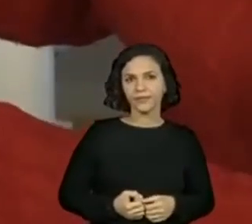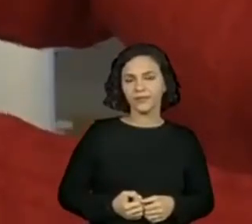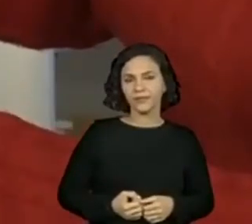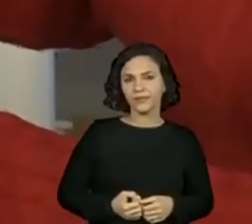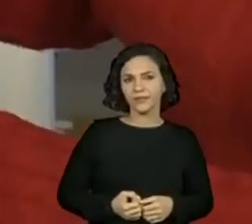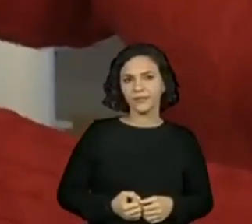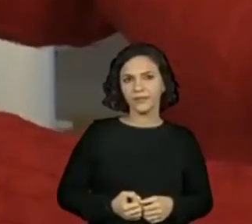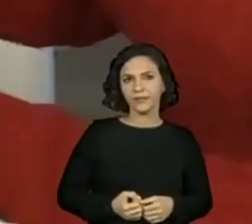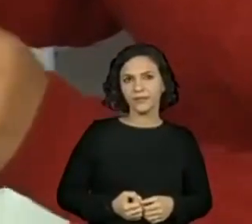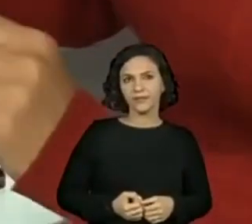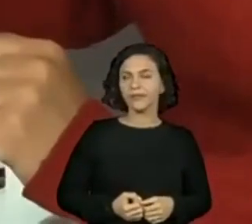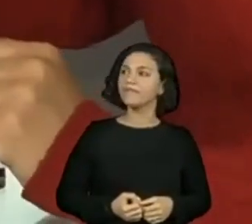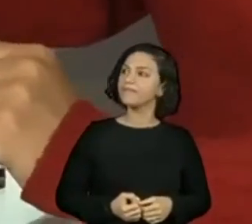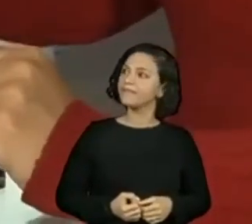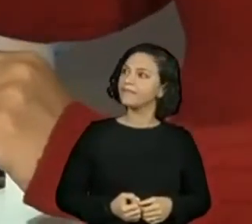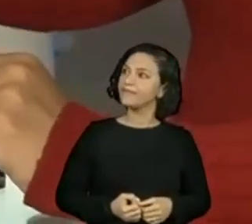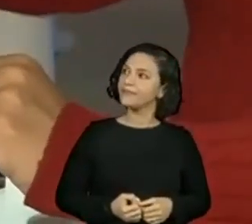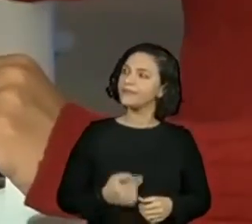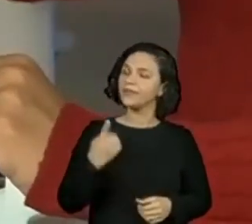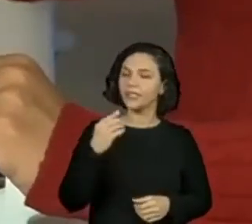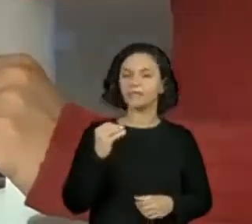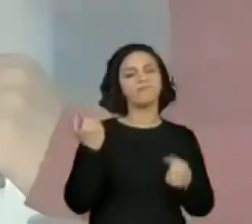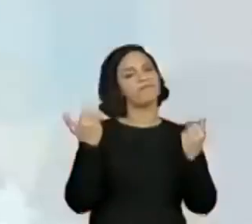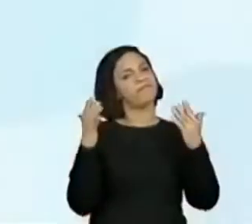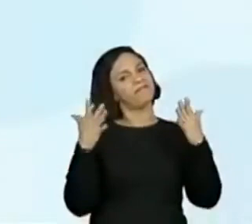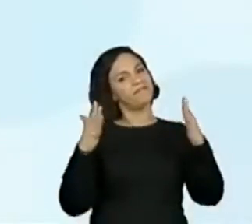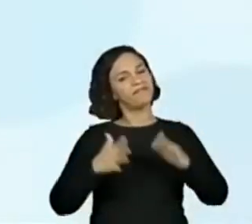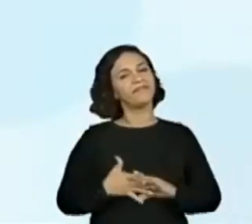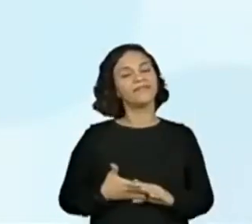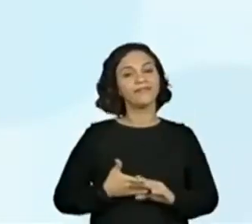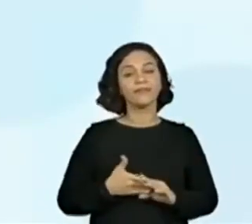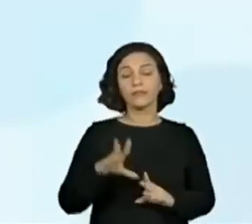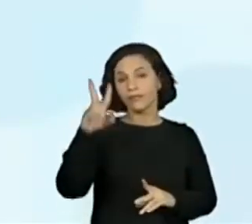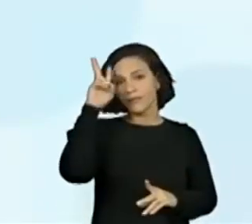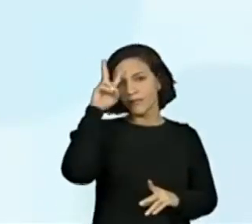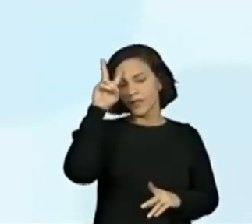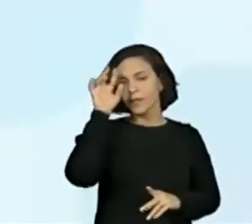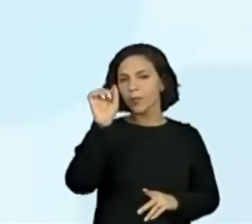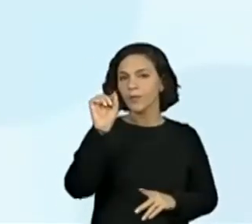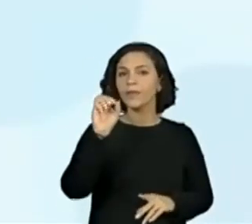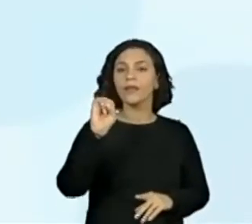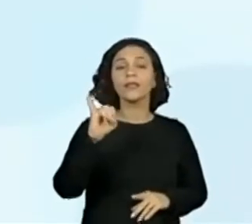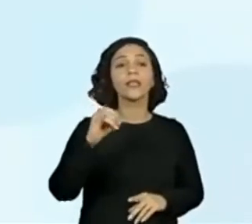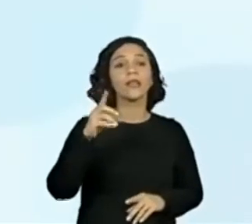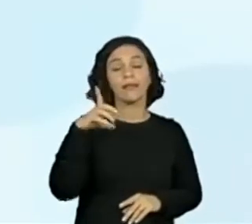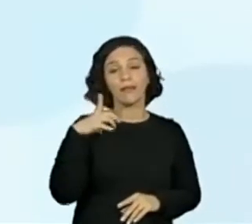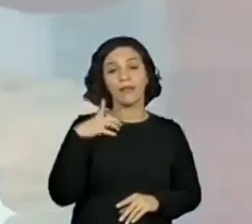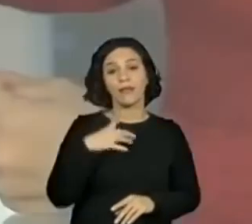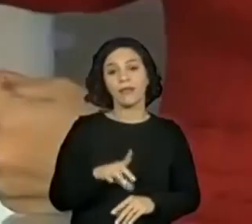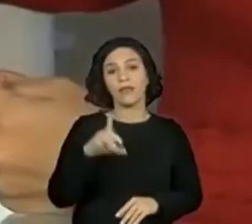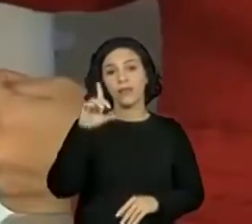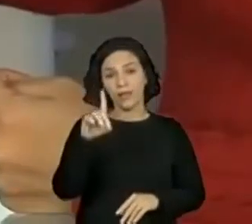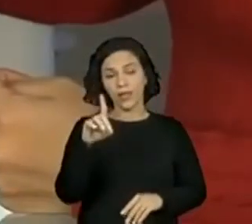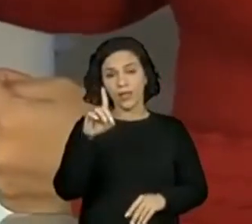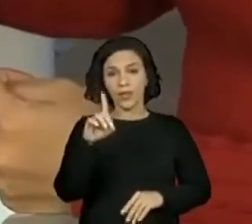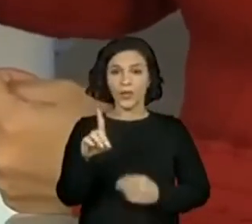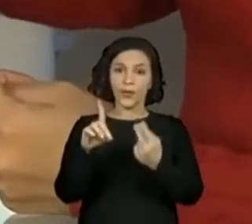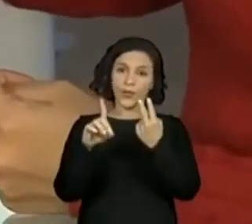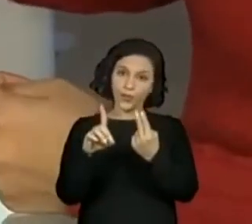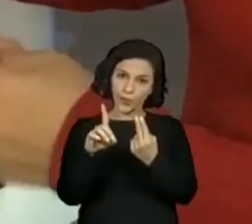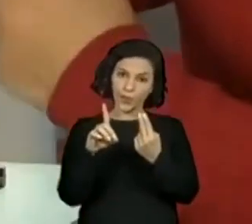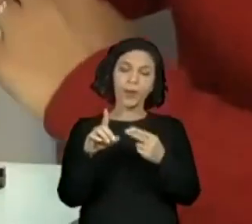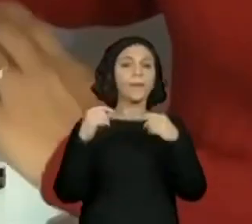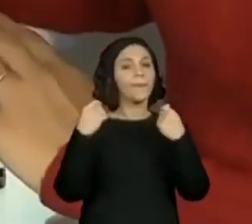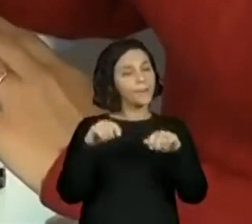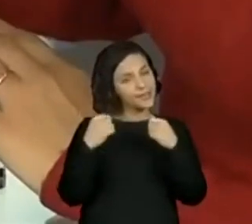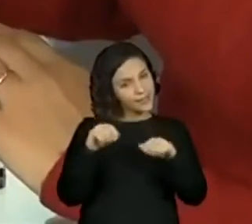menos 3. Igual a 10. Lembrando que quando os números tiver dezena e unidade, vou ter que apertar dois números seguidos,